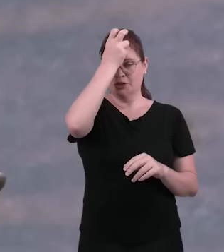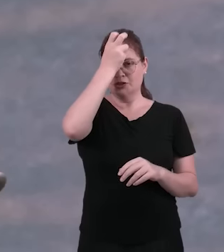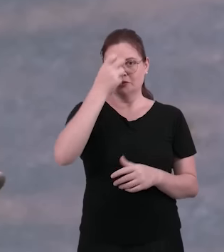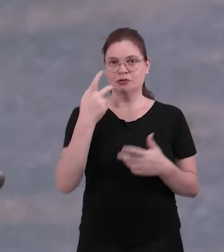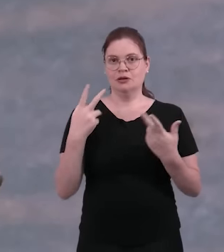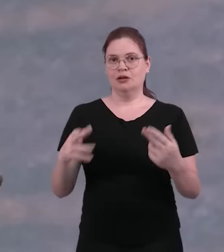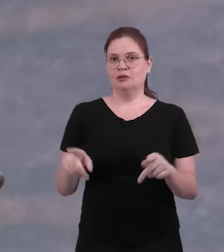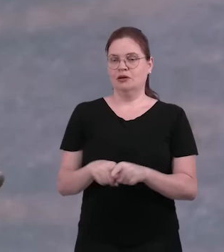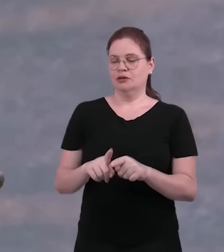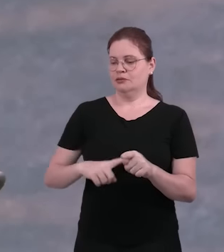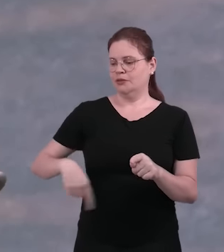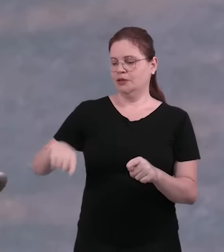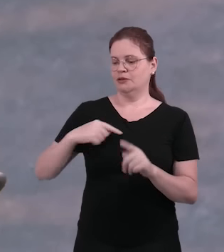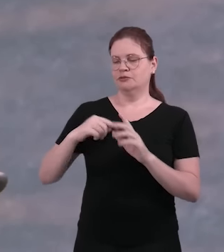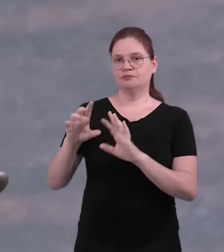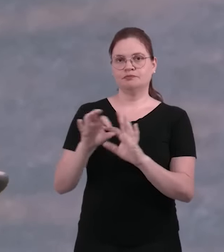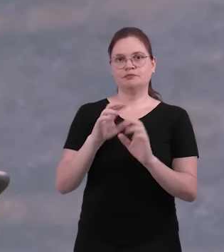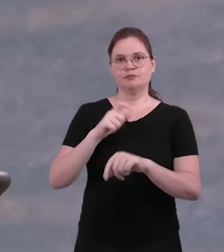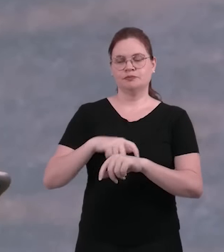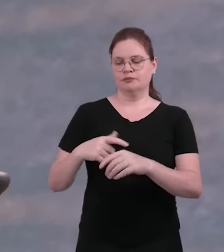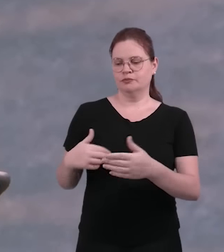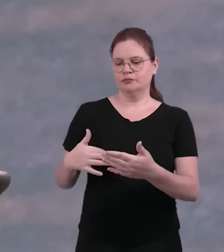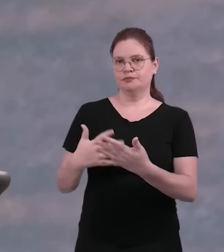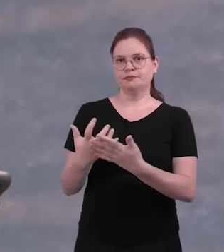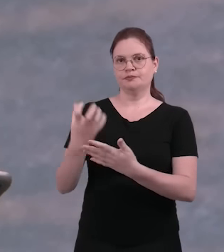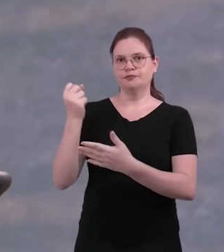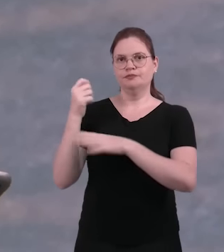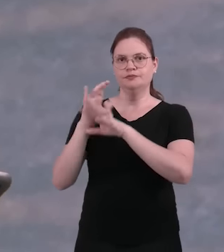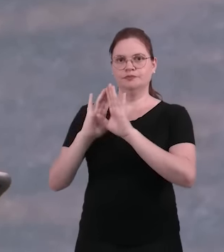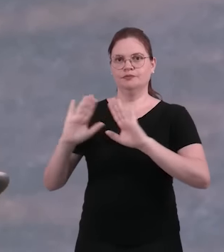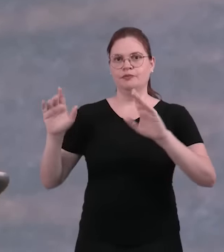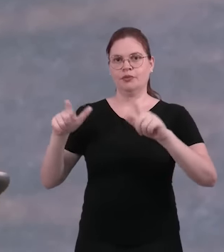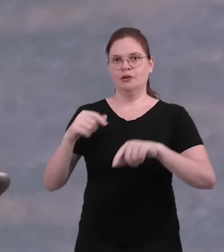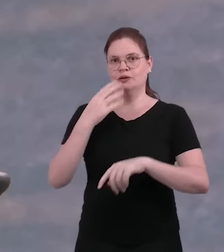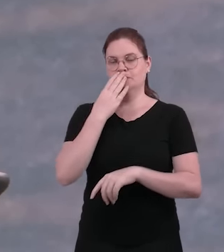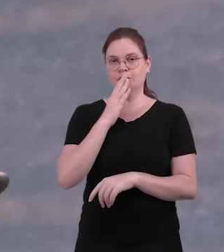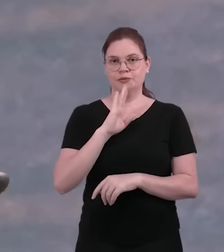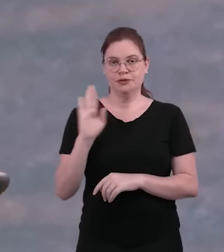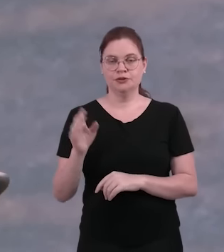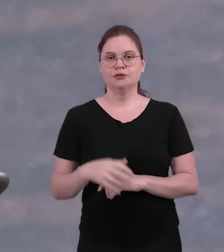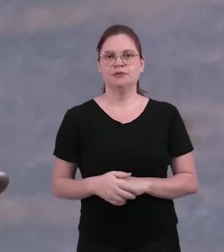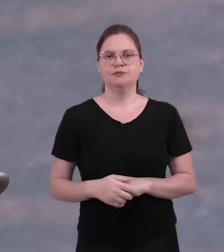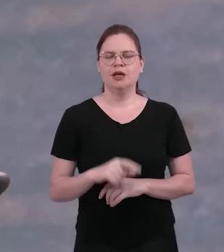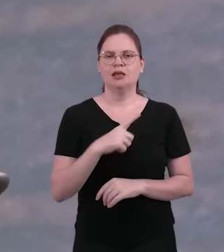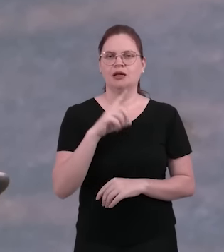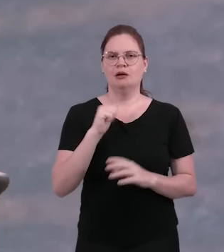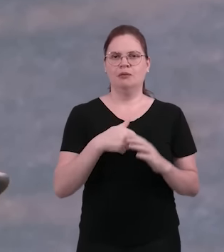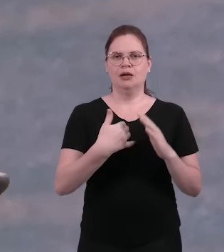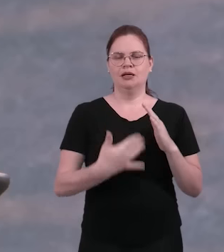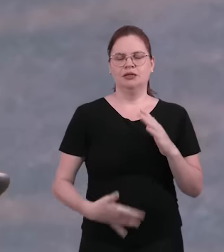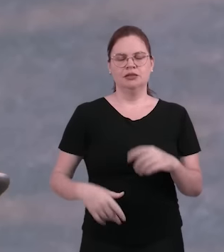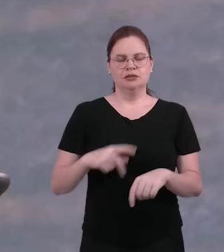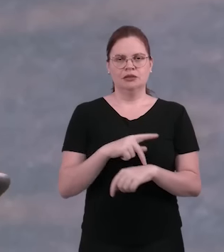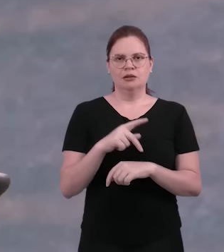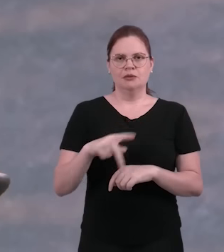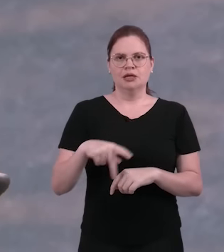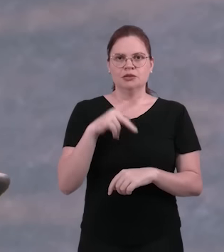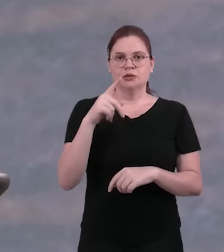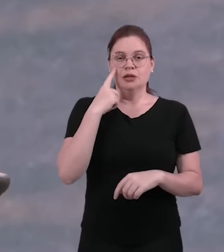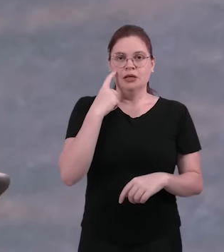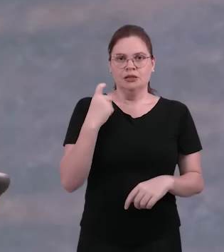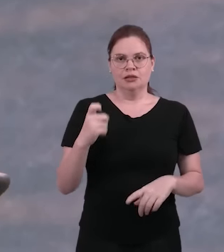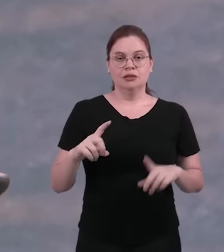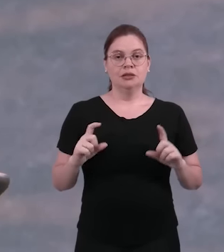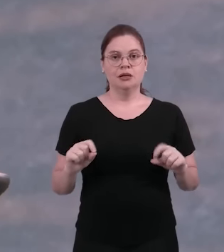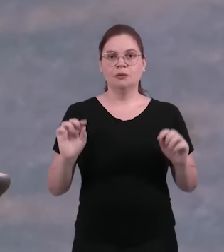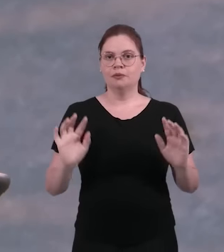nós sairmos do Egito em direção à Terra Prometida. E há um aspecto na Páscoa que é muito interessante, é que ela